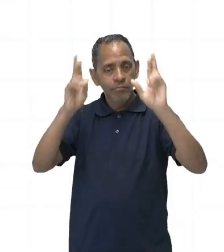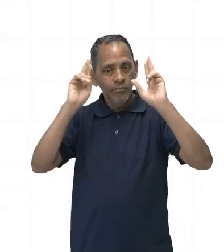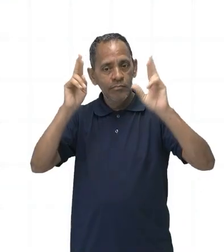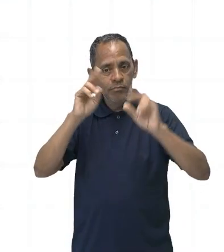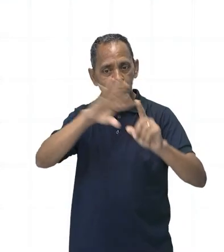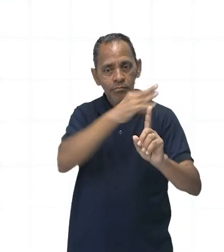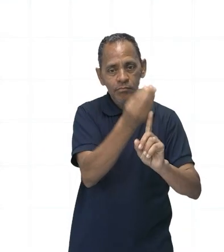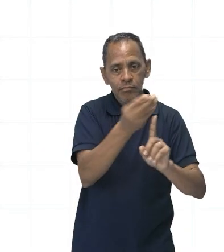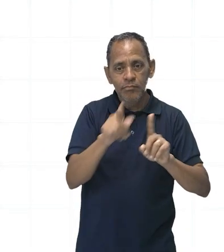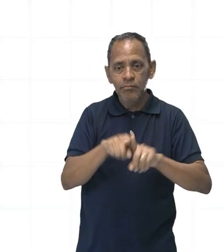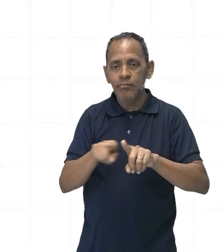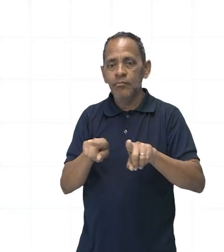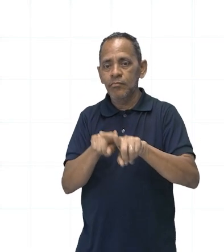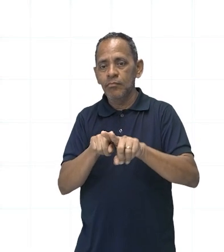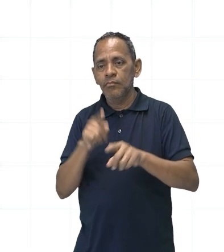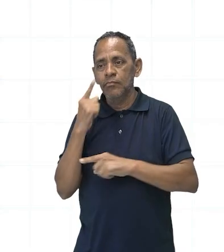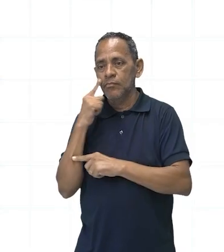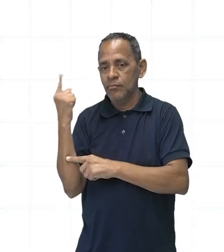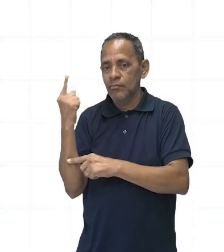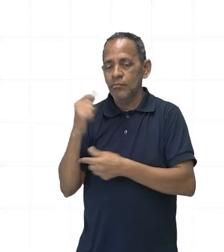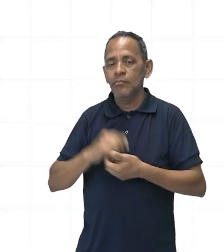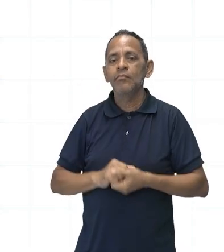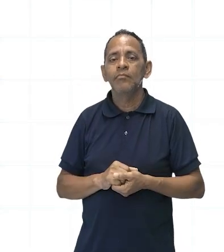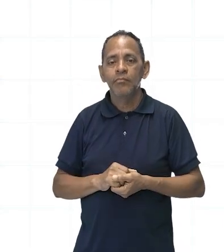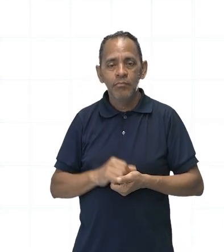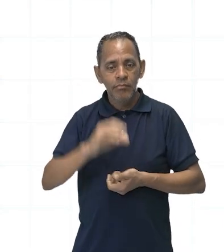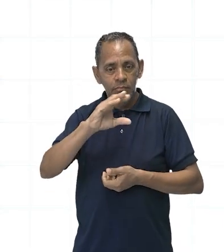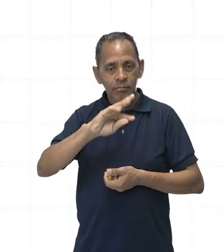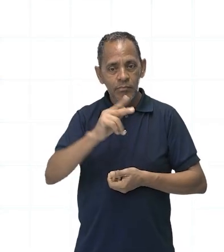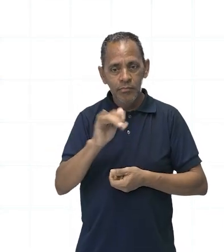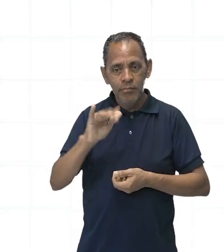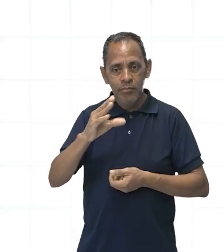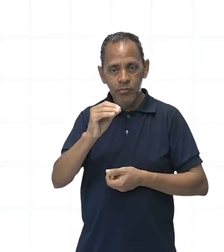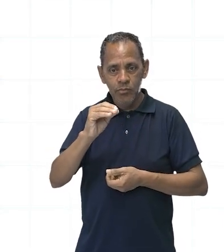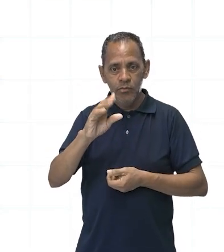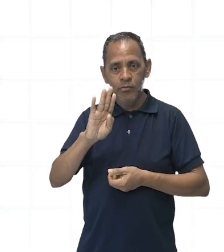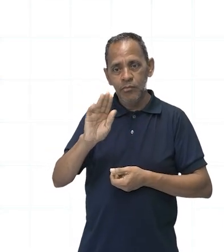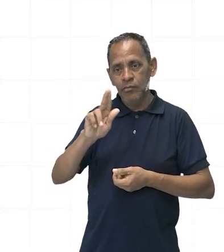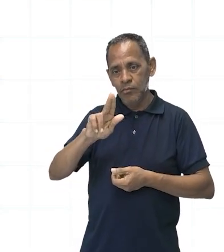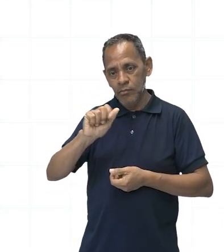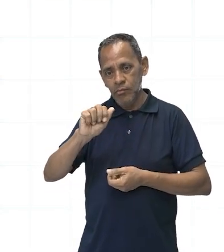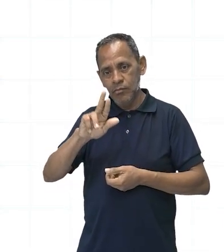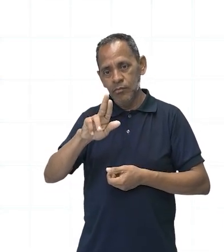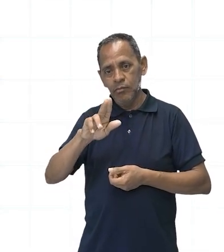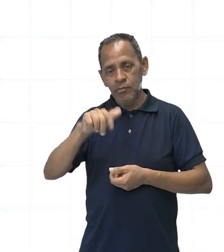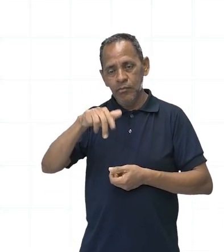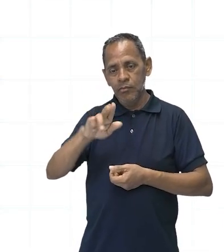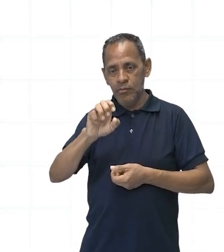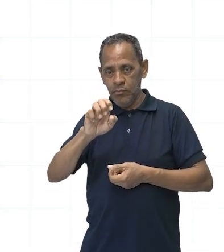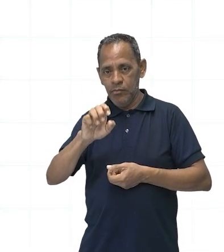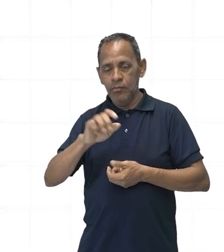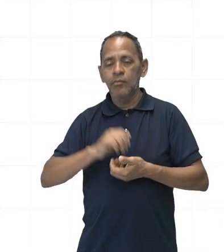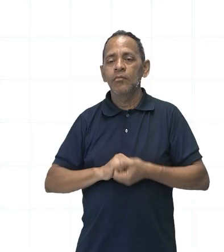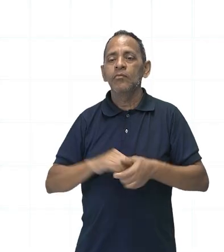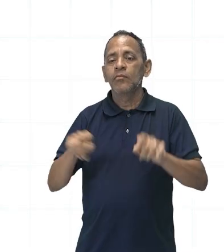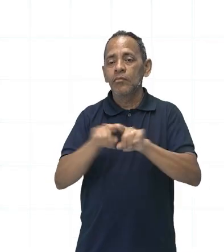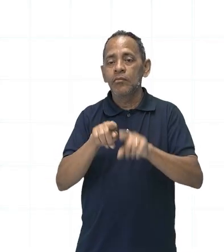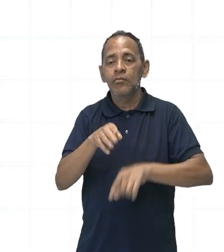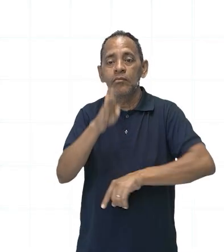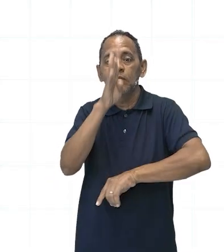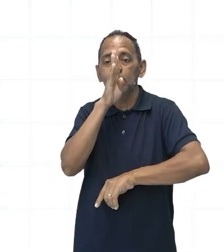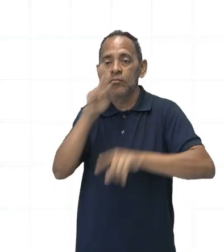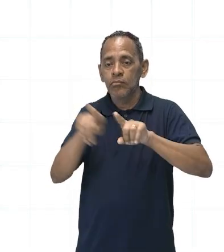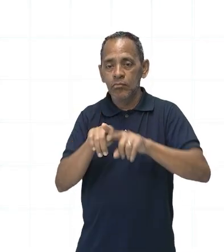ver? Aqui, Chico Buarque. Suas músicas como Cálice e Apesar de Você são